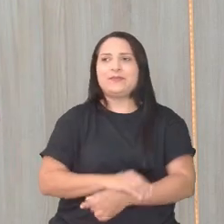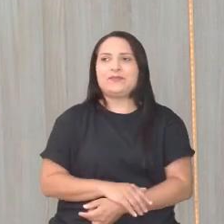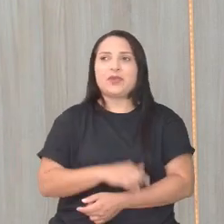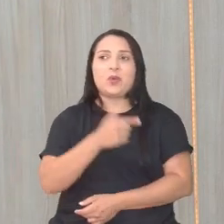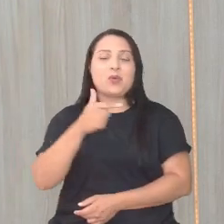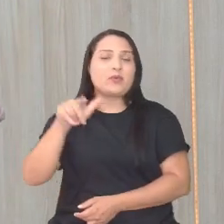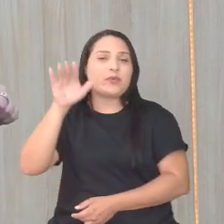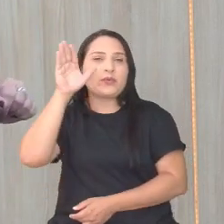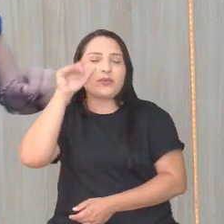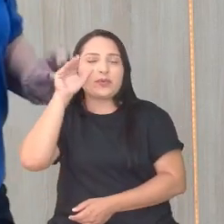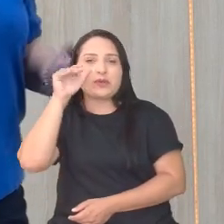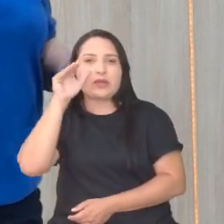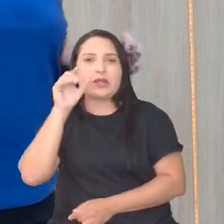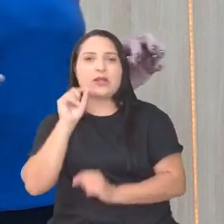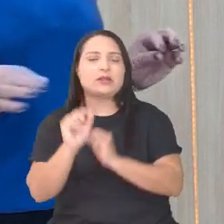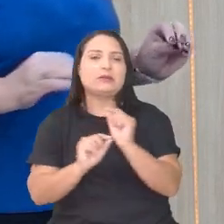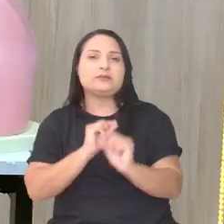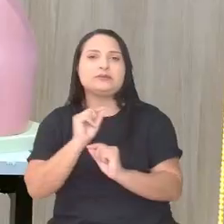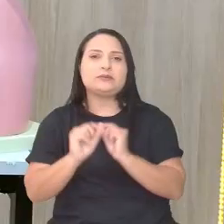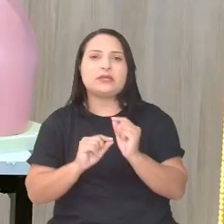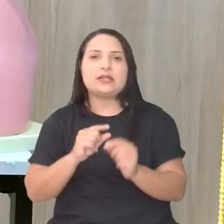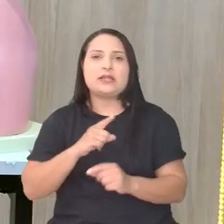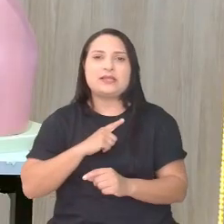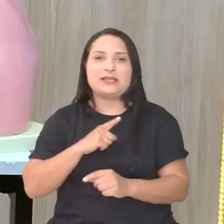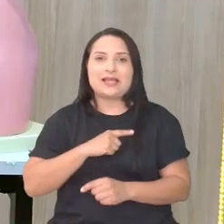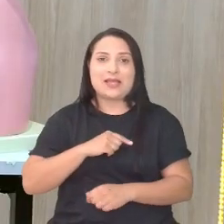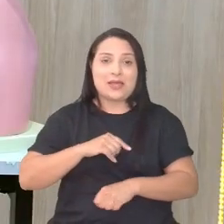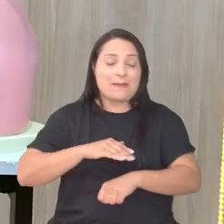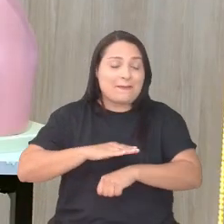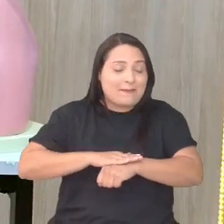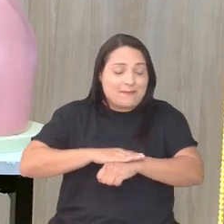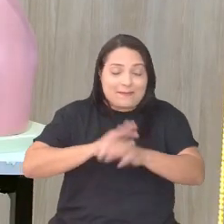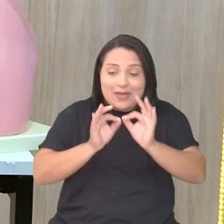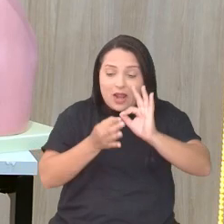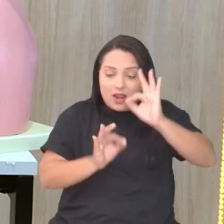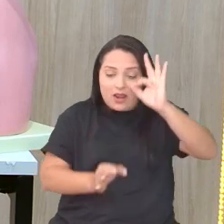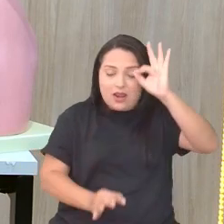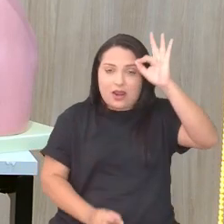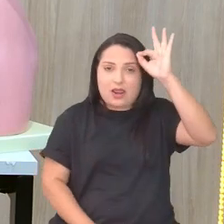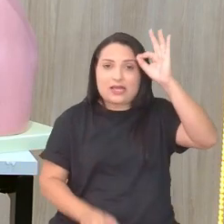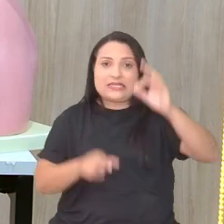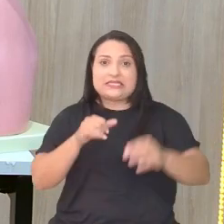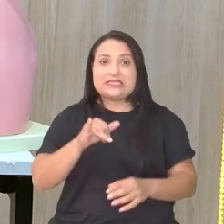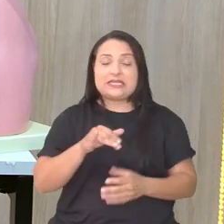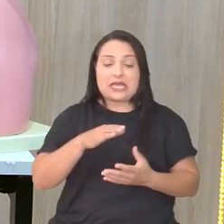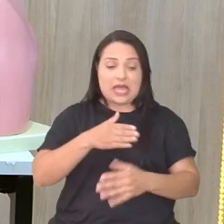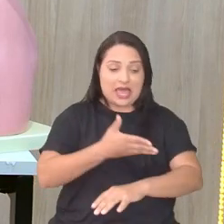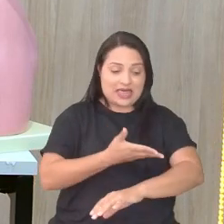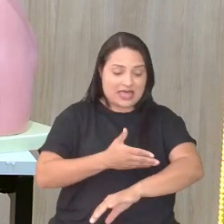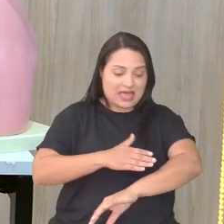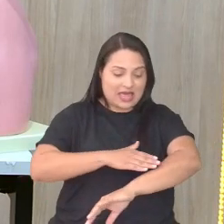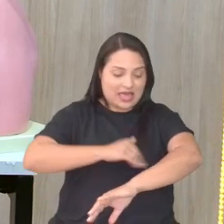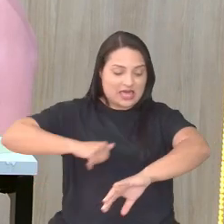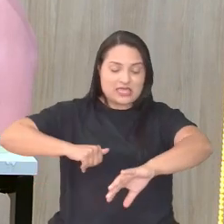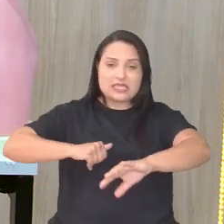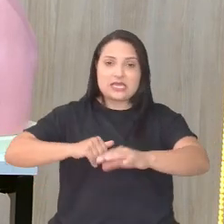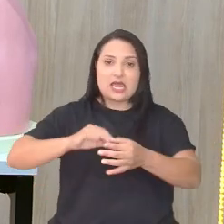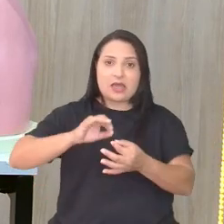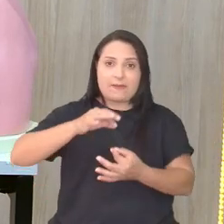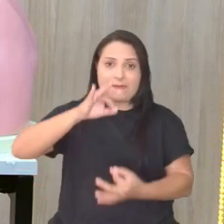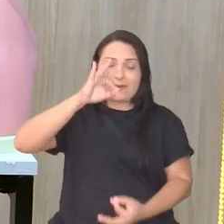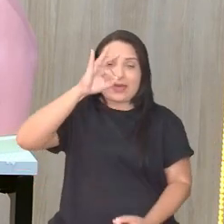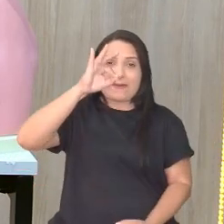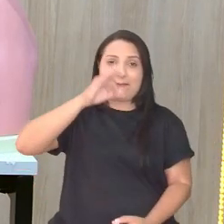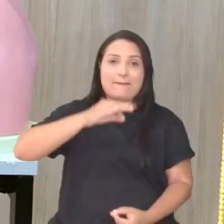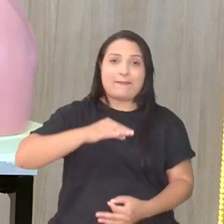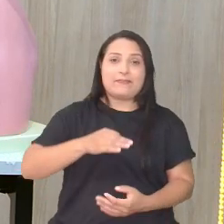a respeito da pele é que é o maior órgão do nosso corpo. Se for retirado toda a pele, a gente vai mostrar aí que ele é maior do